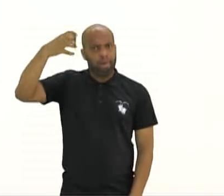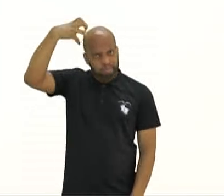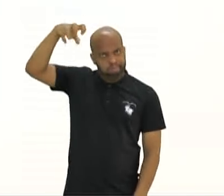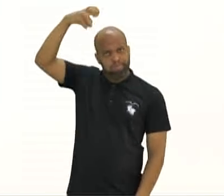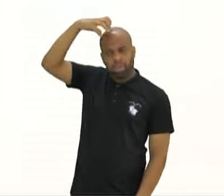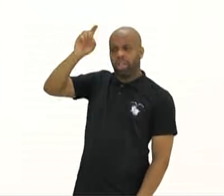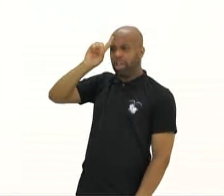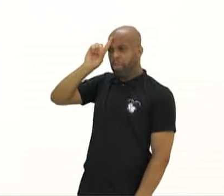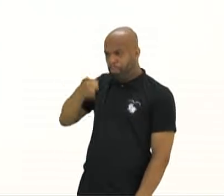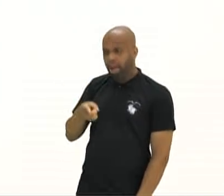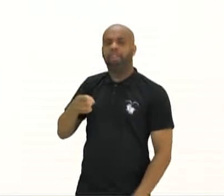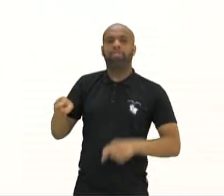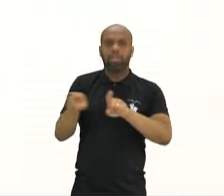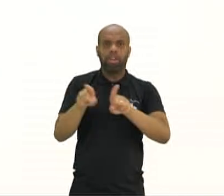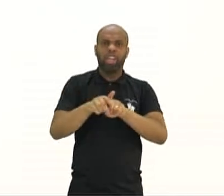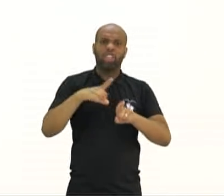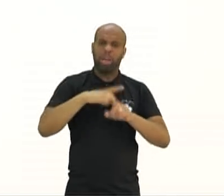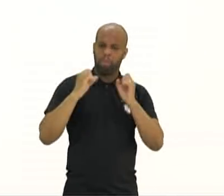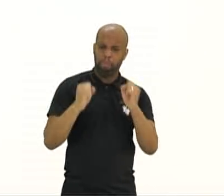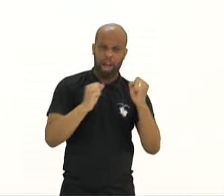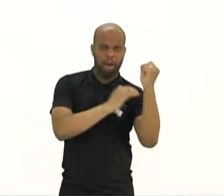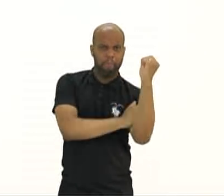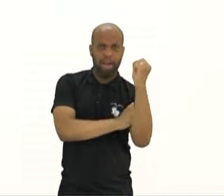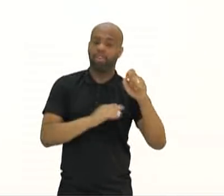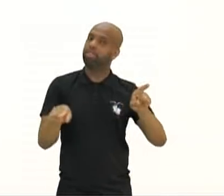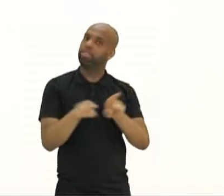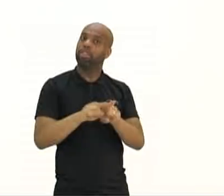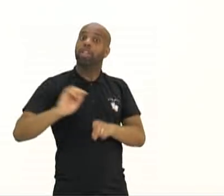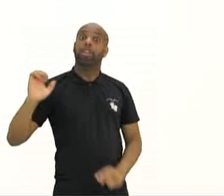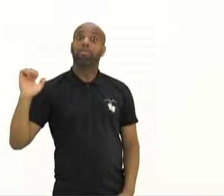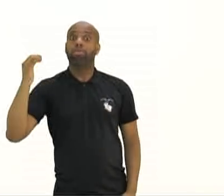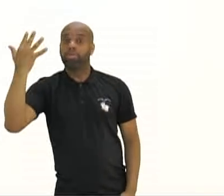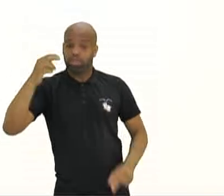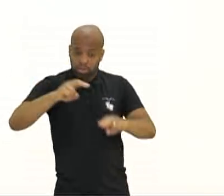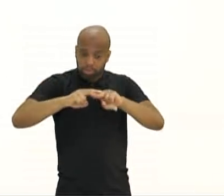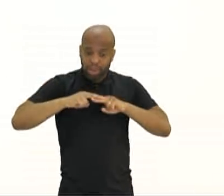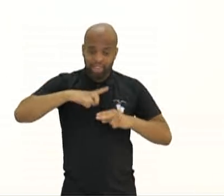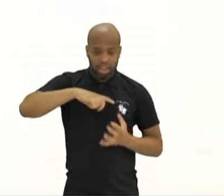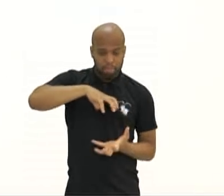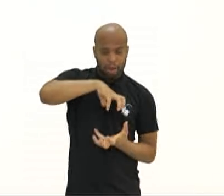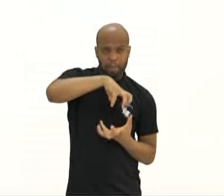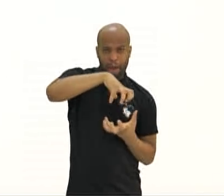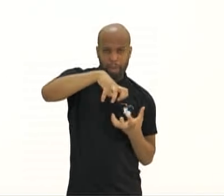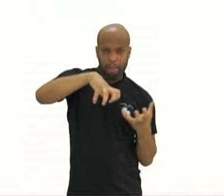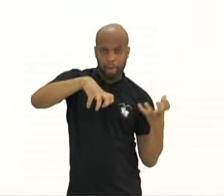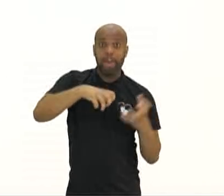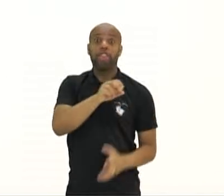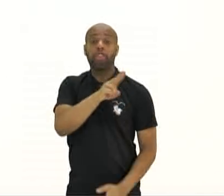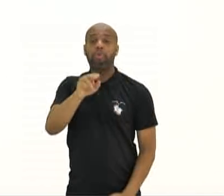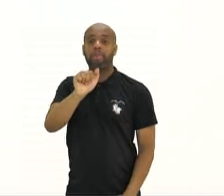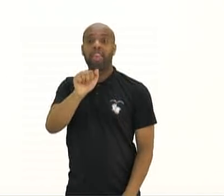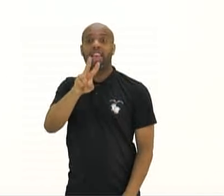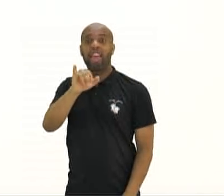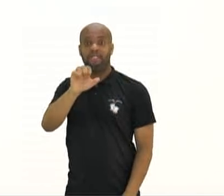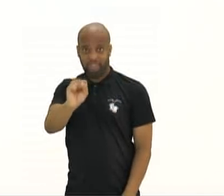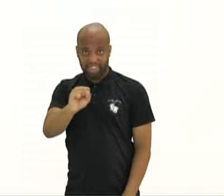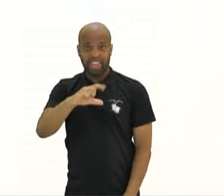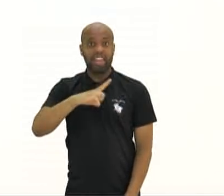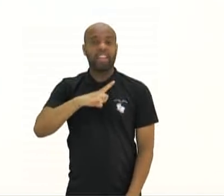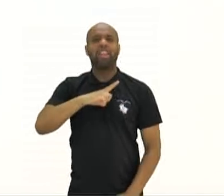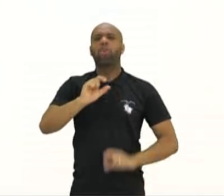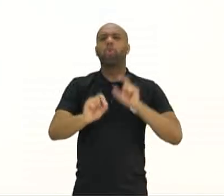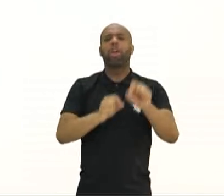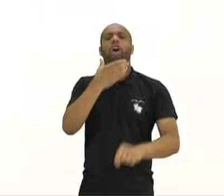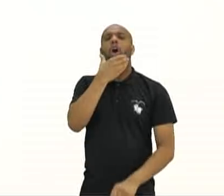rei comandava, que o rei tinha poderes. Isso aconteceu principalmente através da Revolução de Avis, que consagrou Dom João